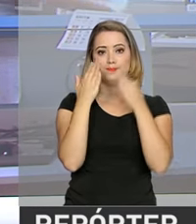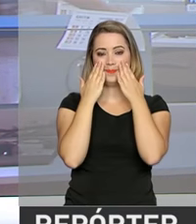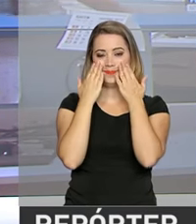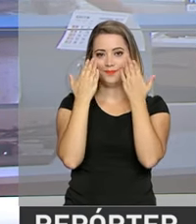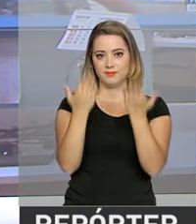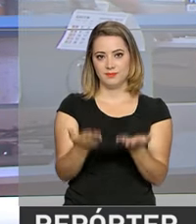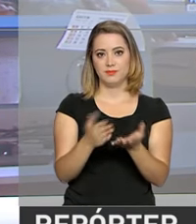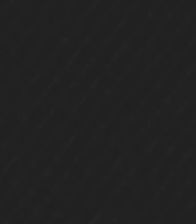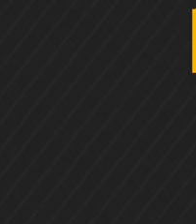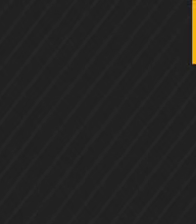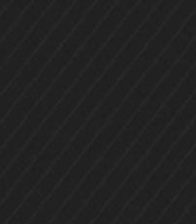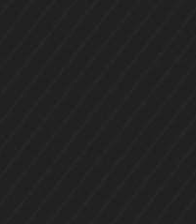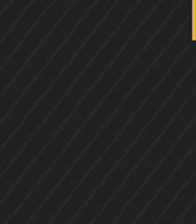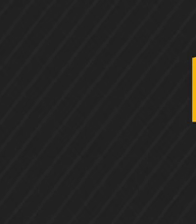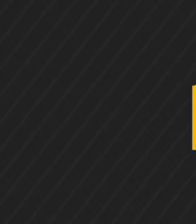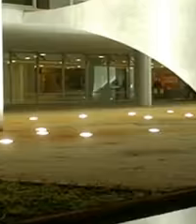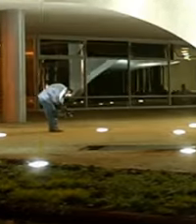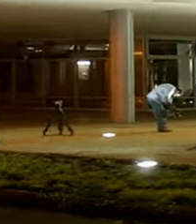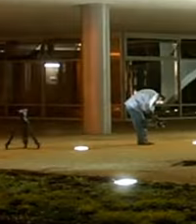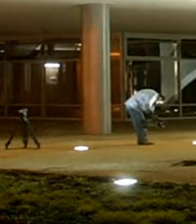edição do repórter NBR